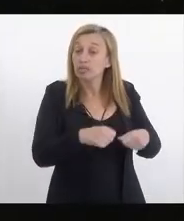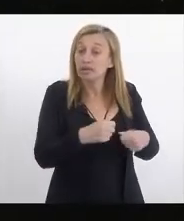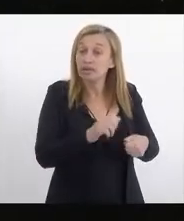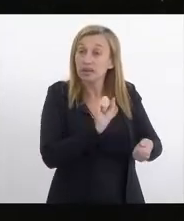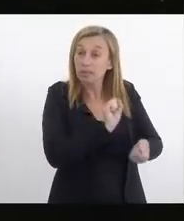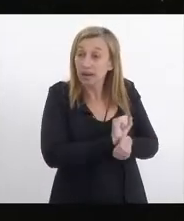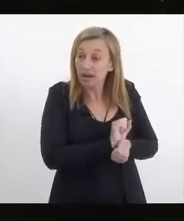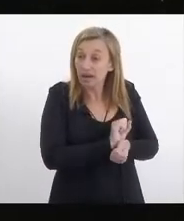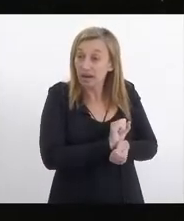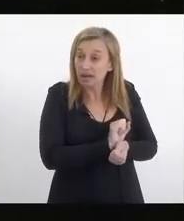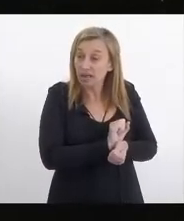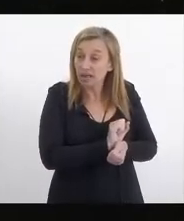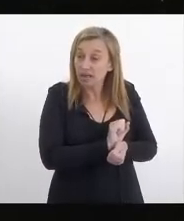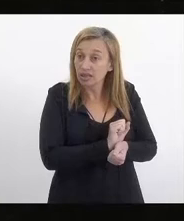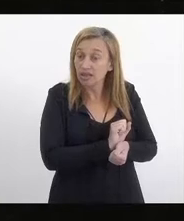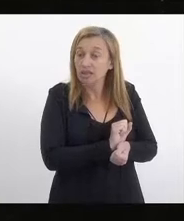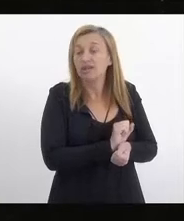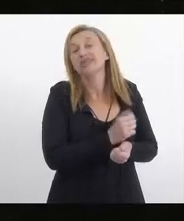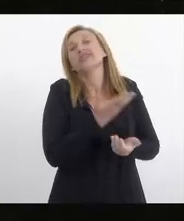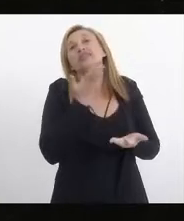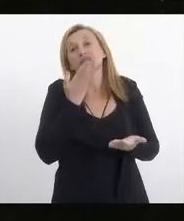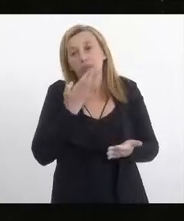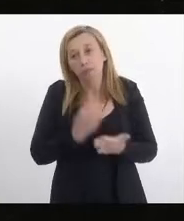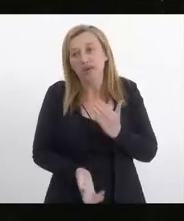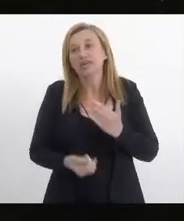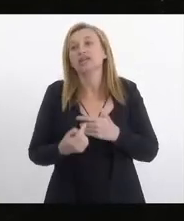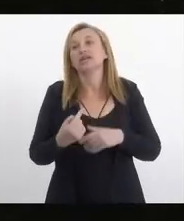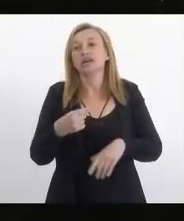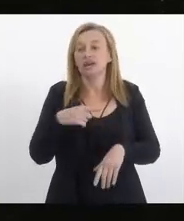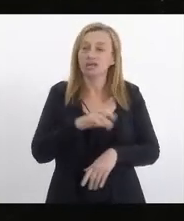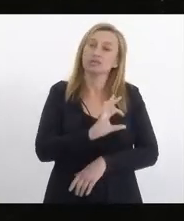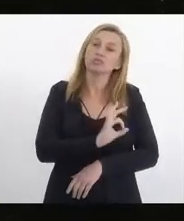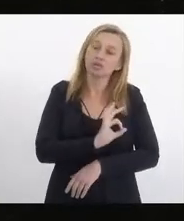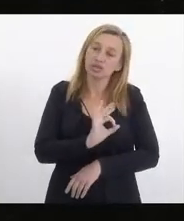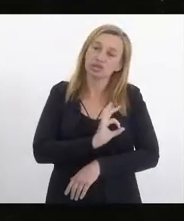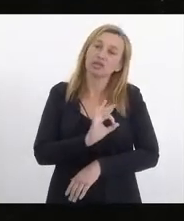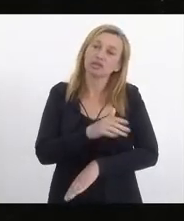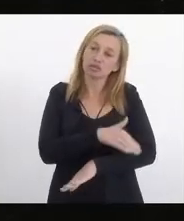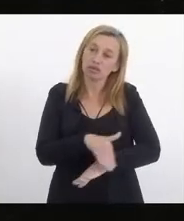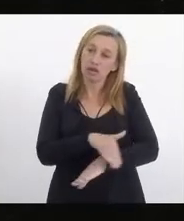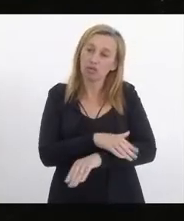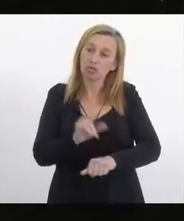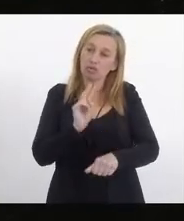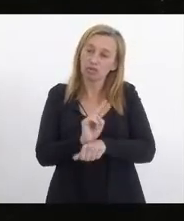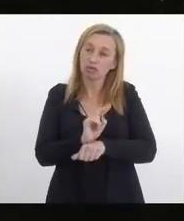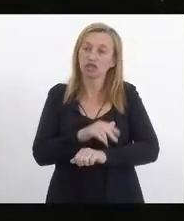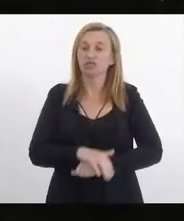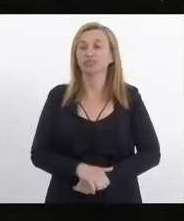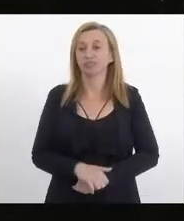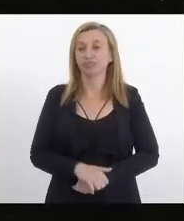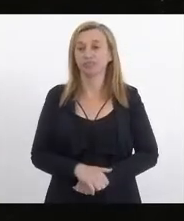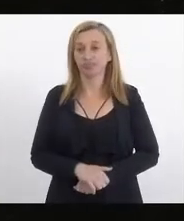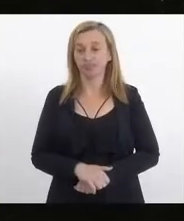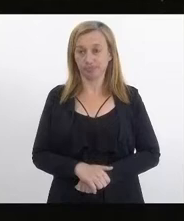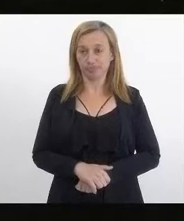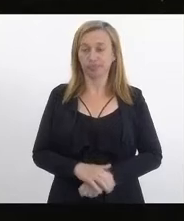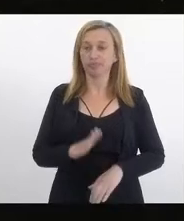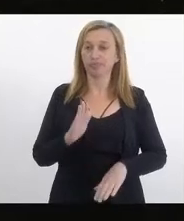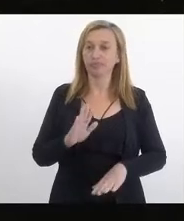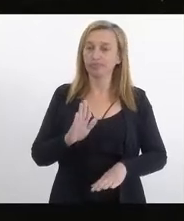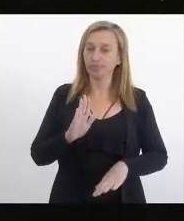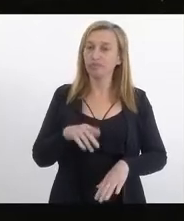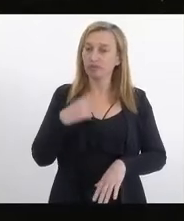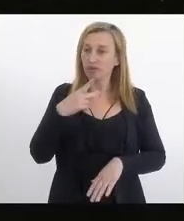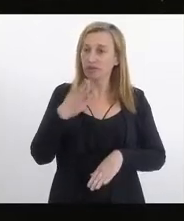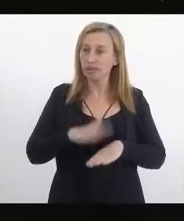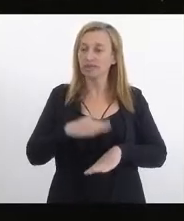licenciar e aí a gente perde esse policial nas ruas fazendo segurança. E aí, vou mais além,